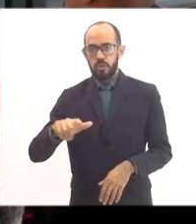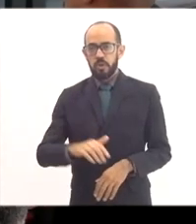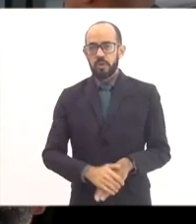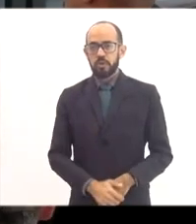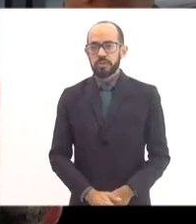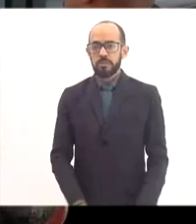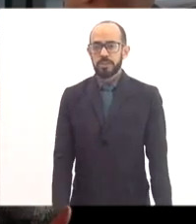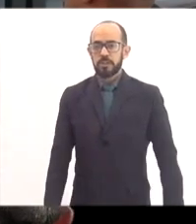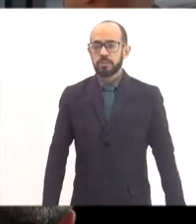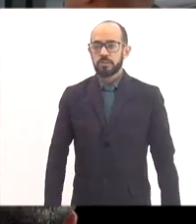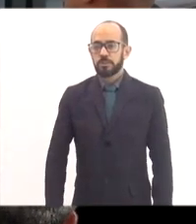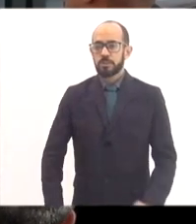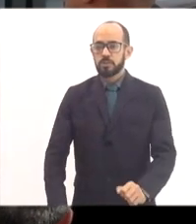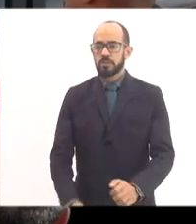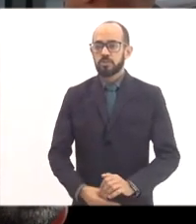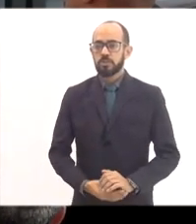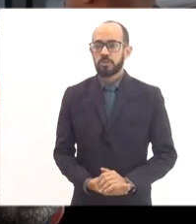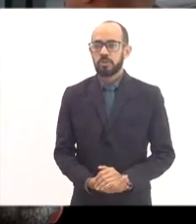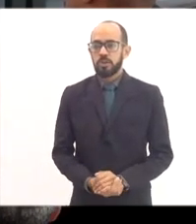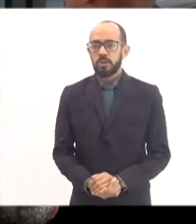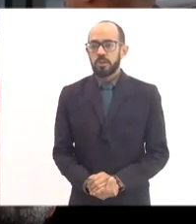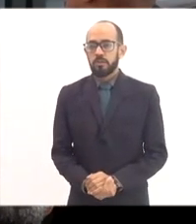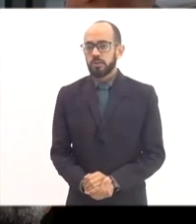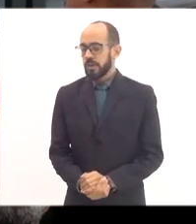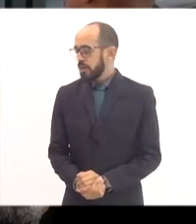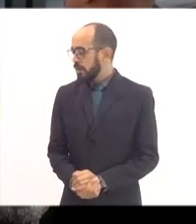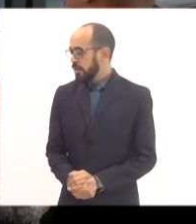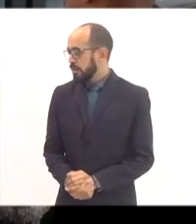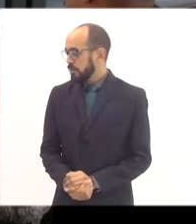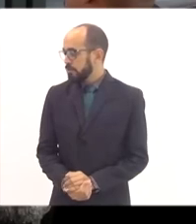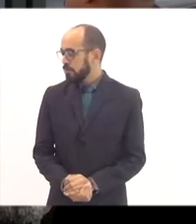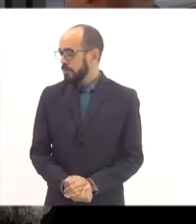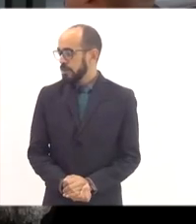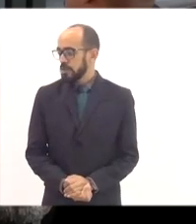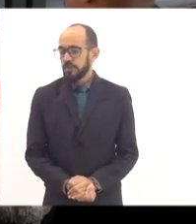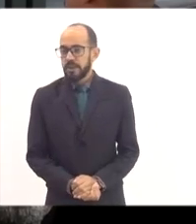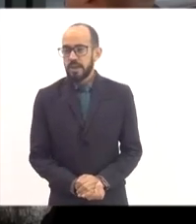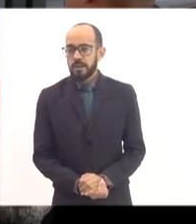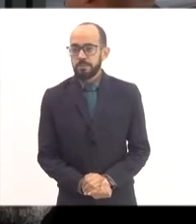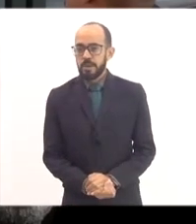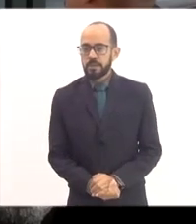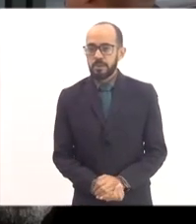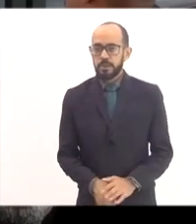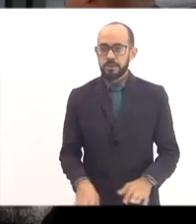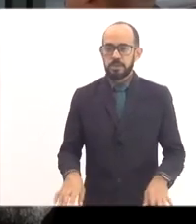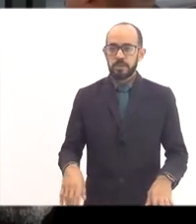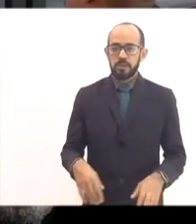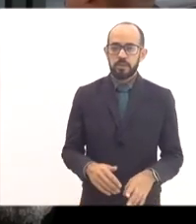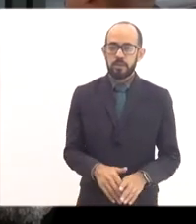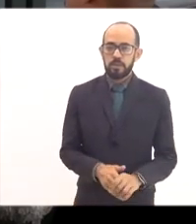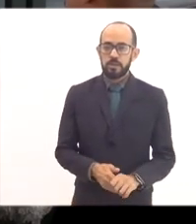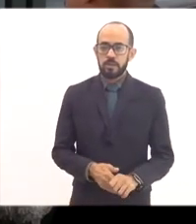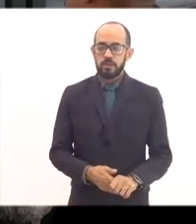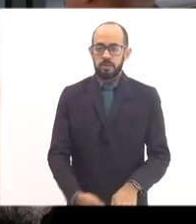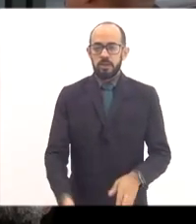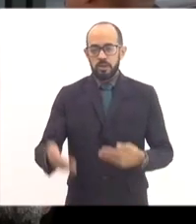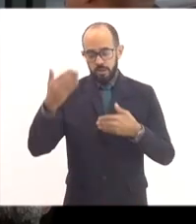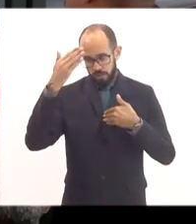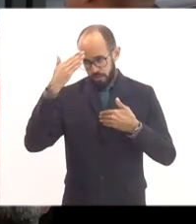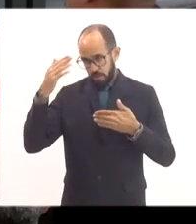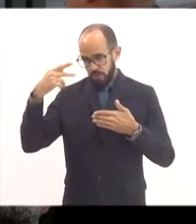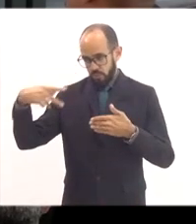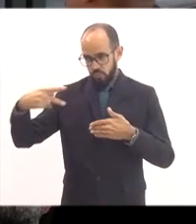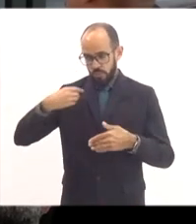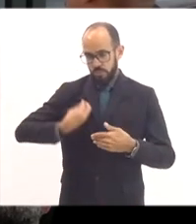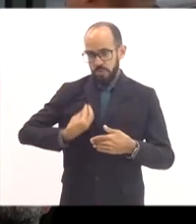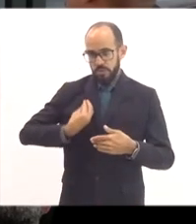à vontade. Está em casa, coronel Bocassis. O senhor que determina aí o modus operandi. Agradecendo sua presença mais uma vez, sempre